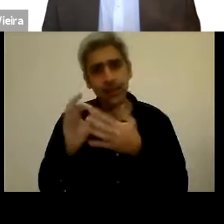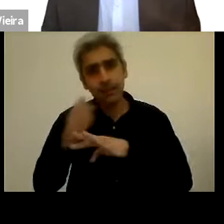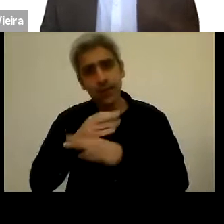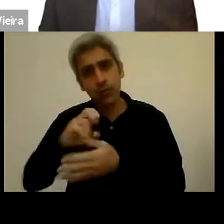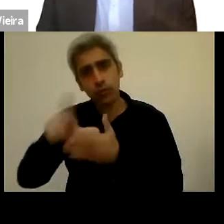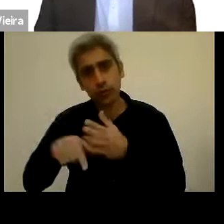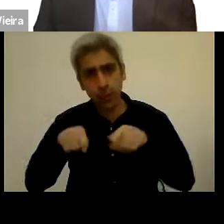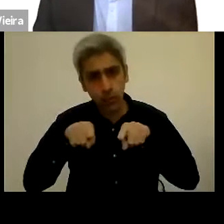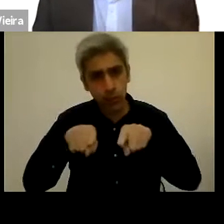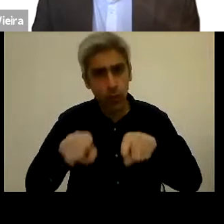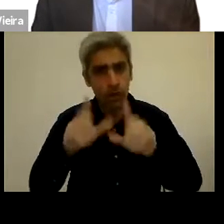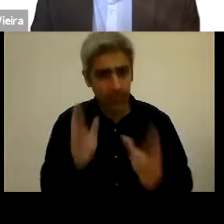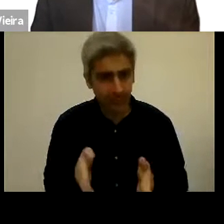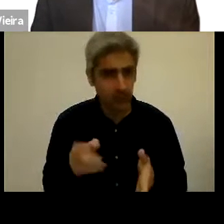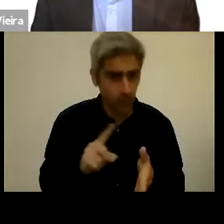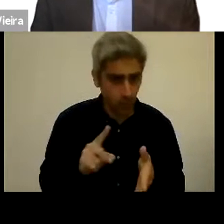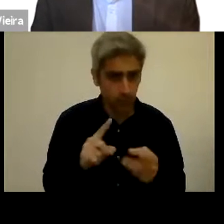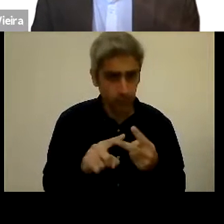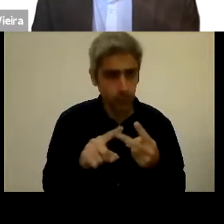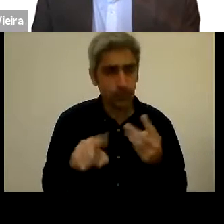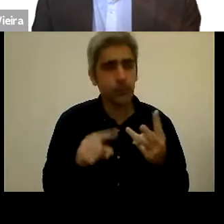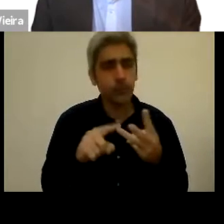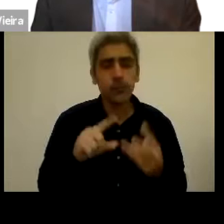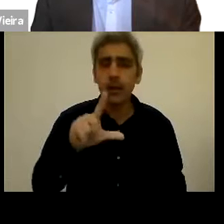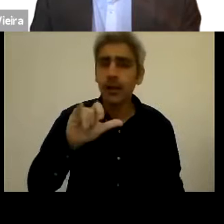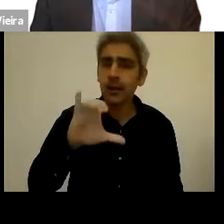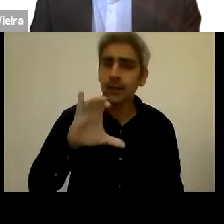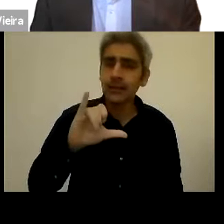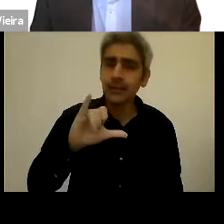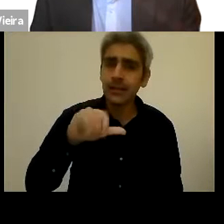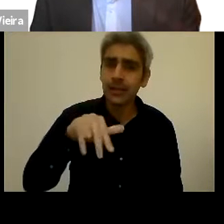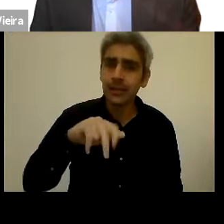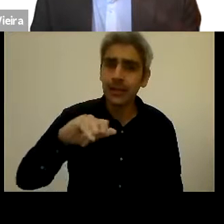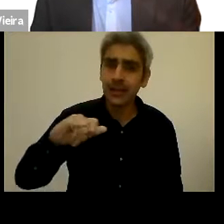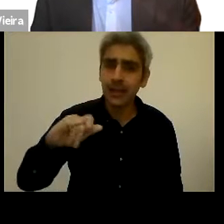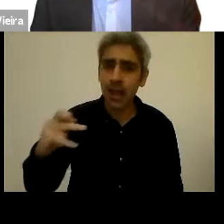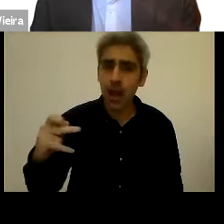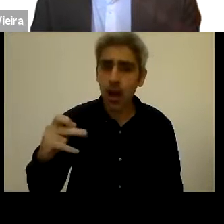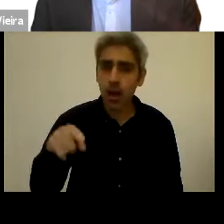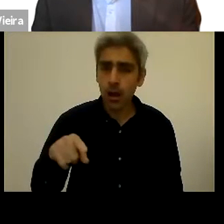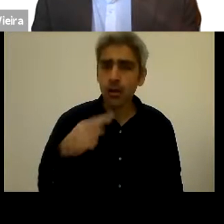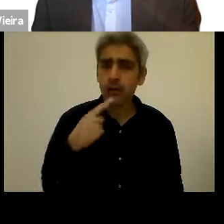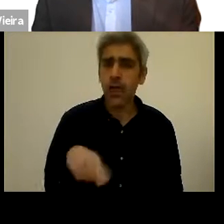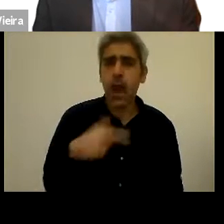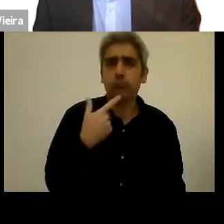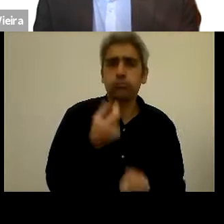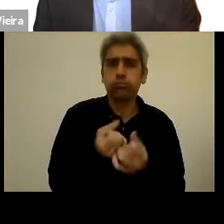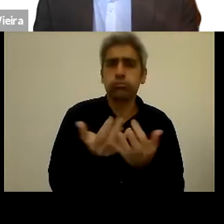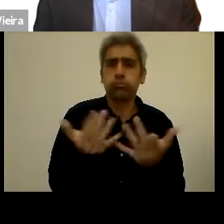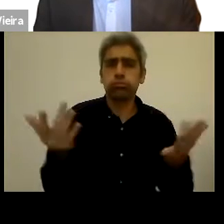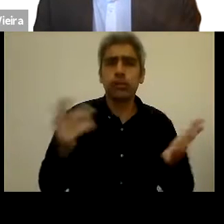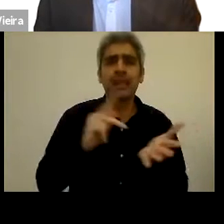projetos? E a Alicínia Milhomens pergunta, uma vez que há imensa tecnologia ao nosso